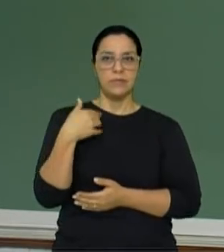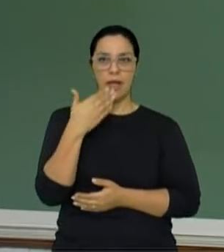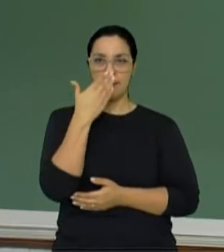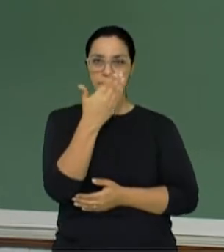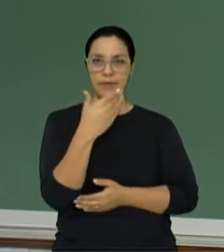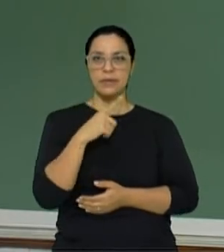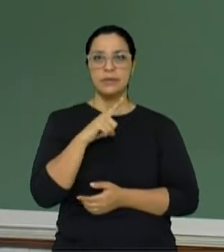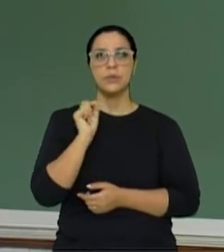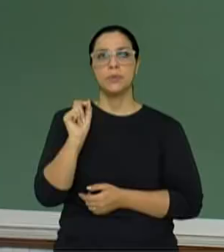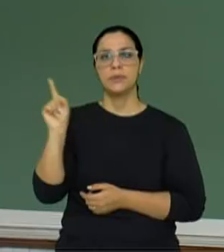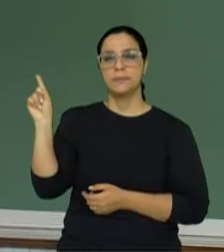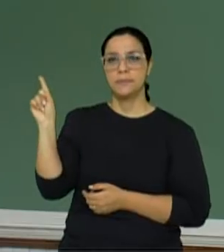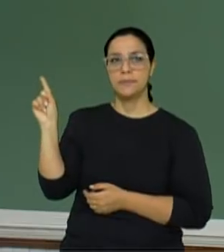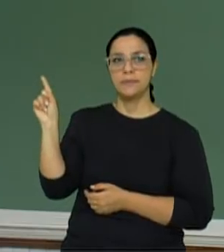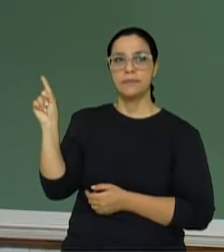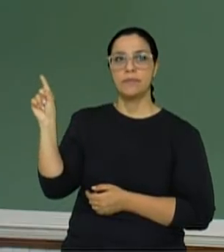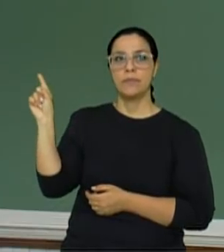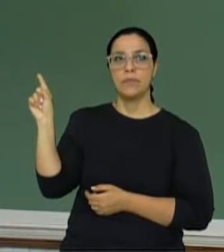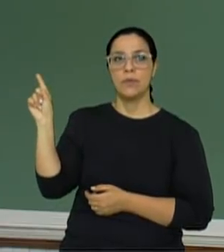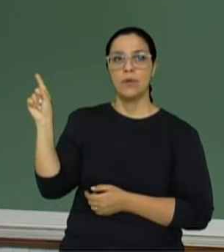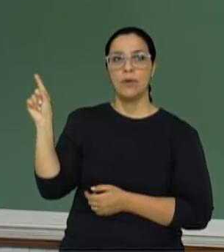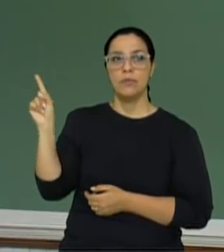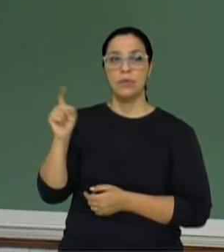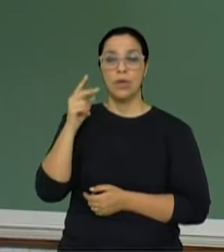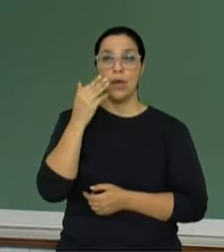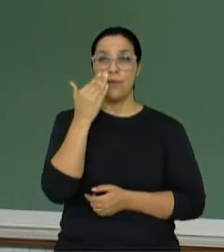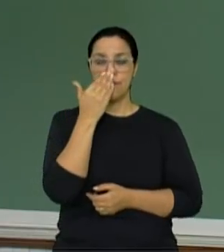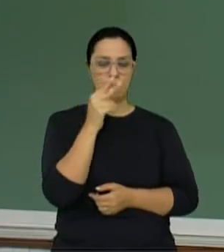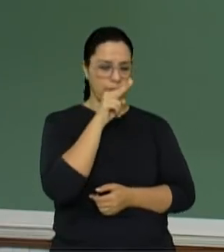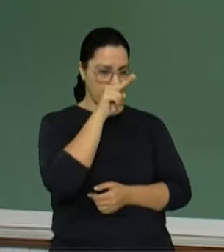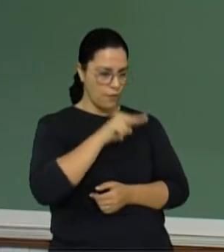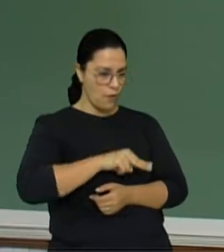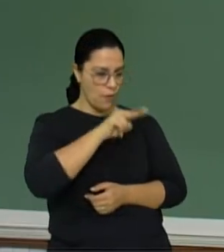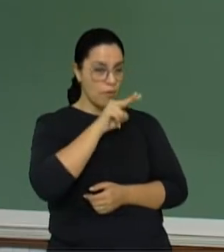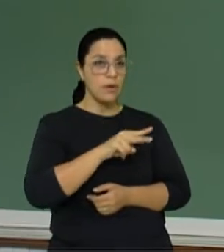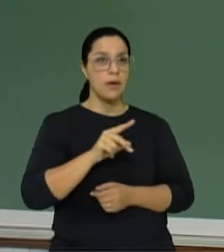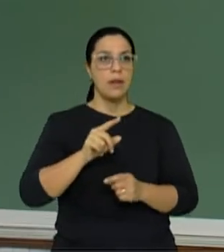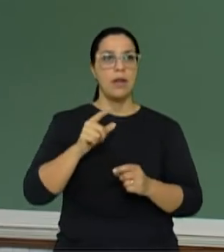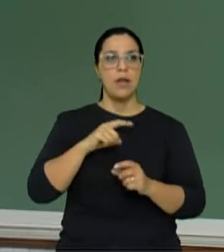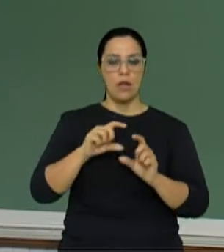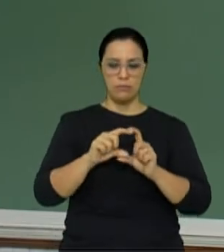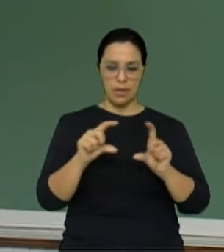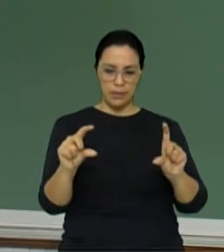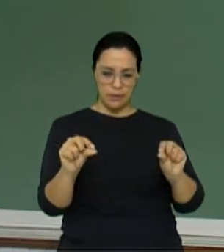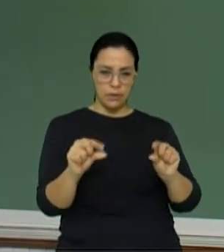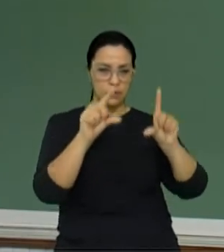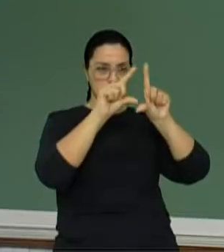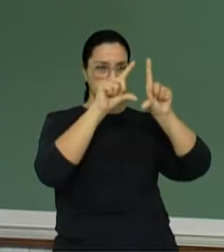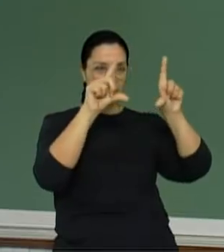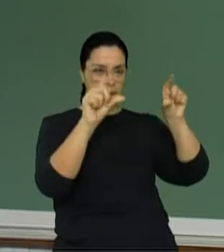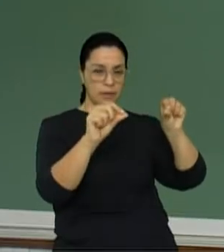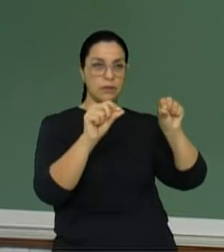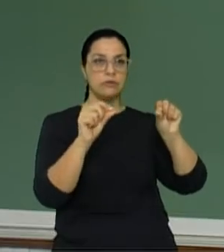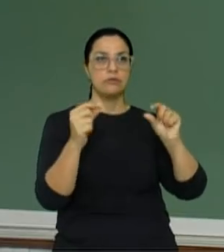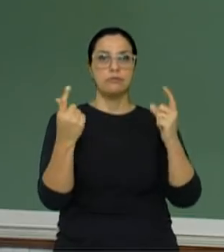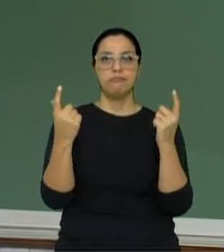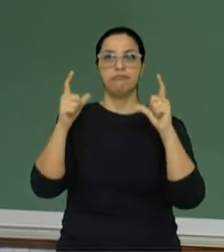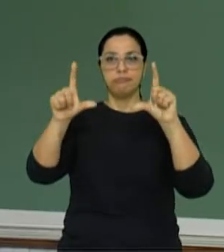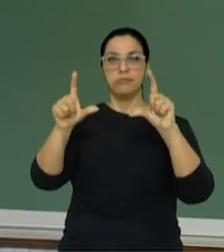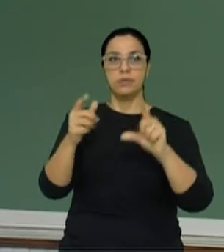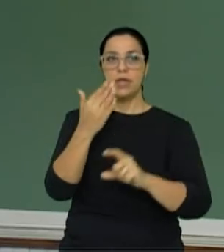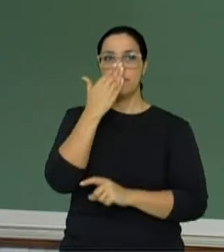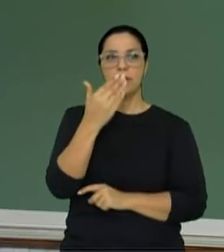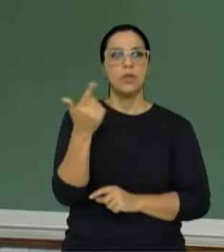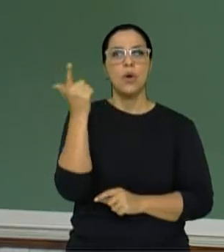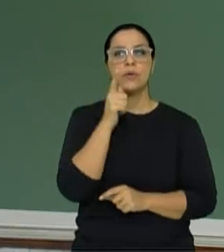o que que eu vou ter? Eu vou ter que aqui, né, a frontal é esse retângulo aqui embaixo e esse retângulo aqui em cima. Se eu estiver de frente,